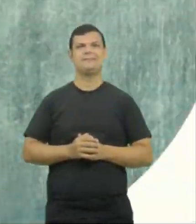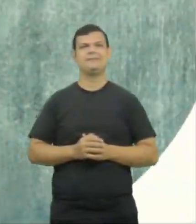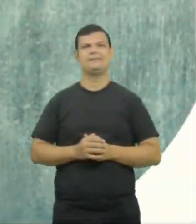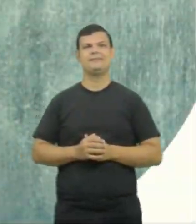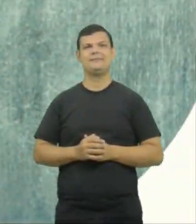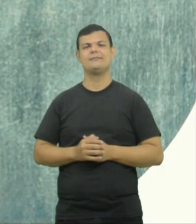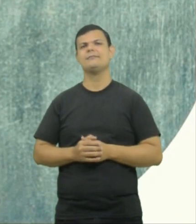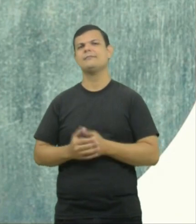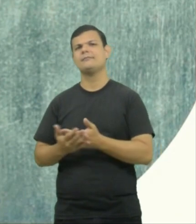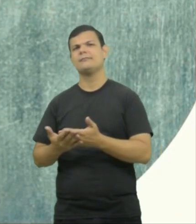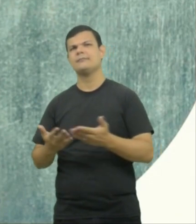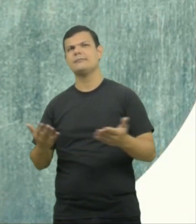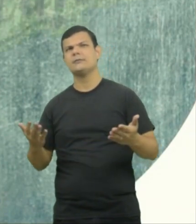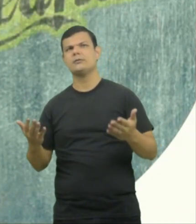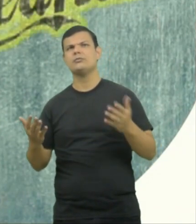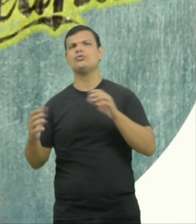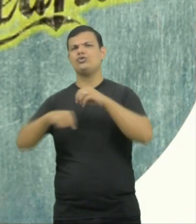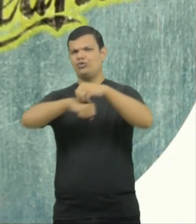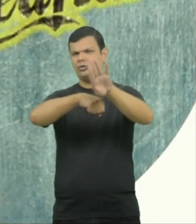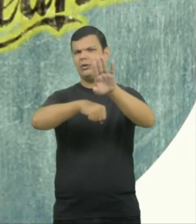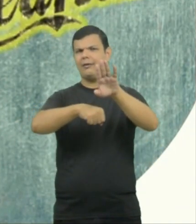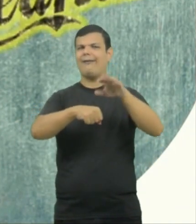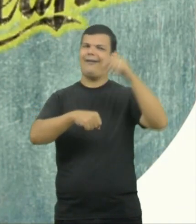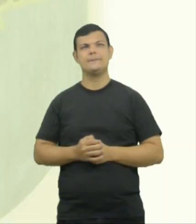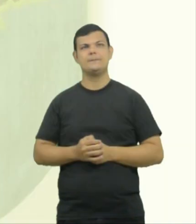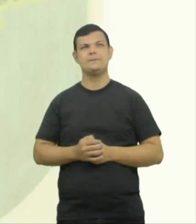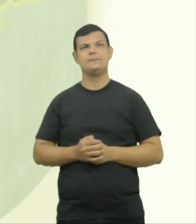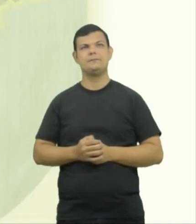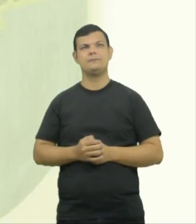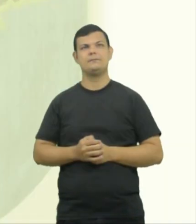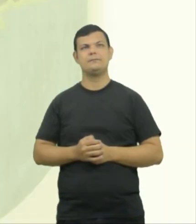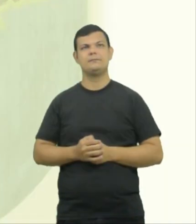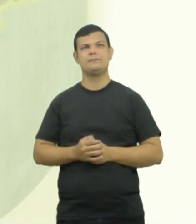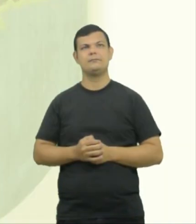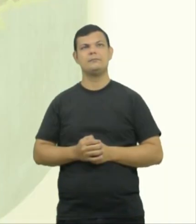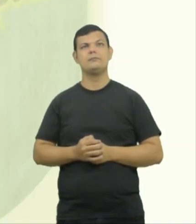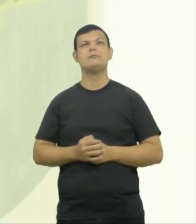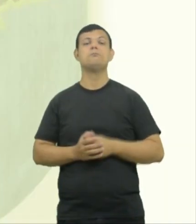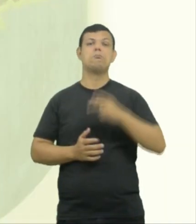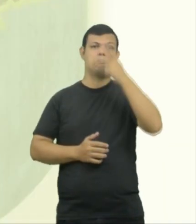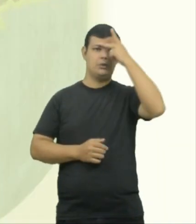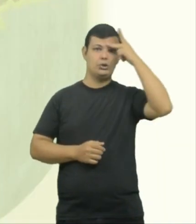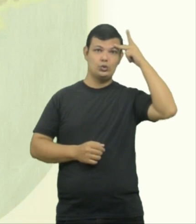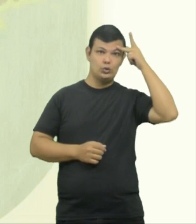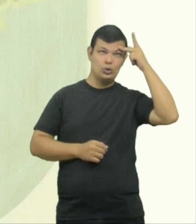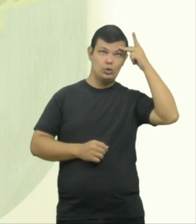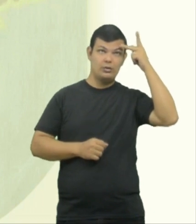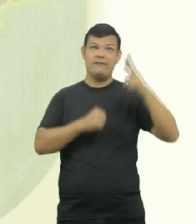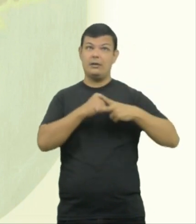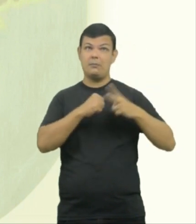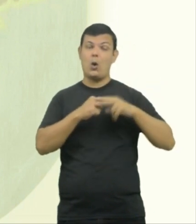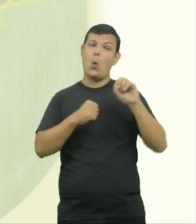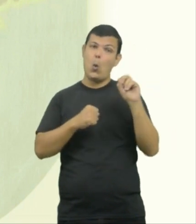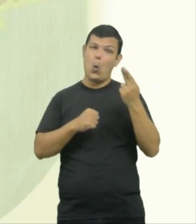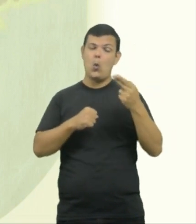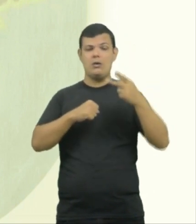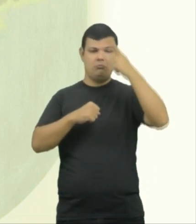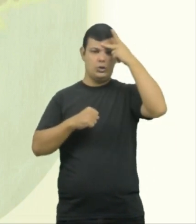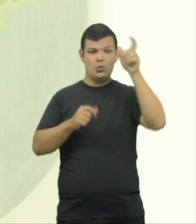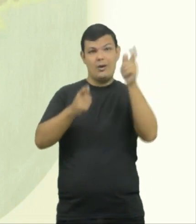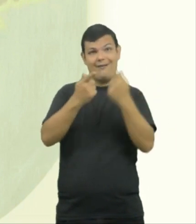Chegou a dica de Leandro. Pessoas verbais, também chamadas de pessoas gramaticais ou pessoas